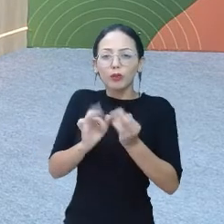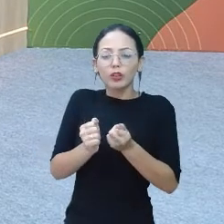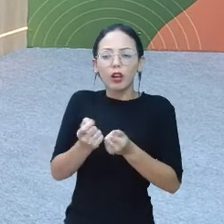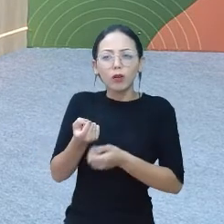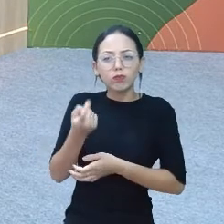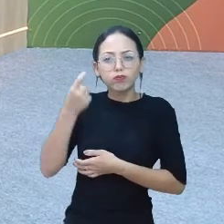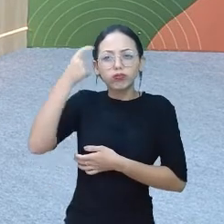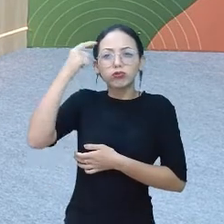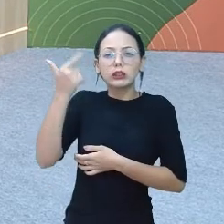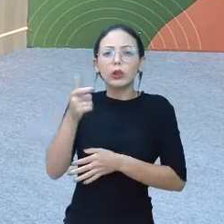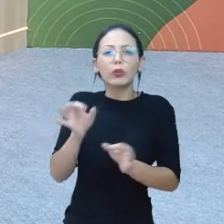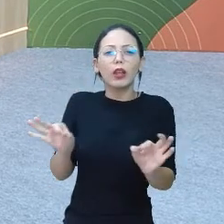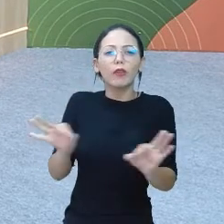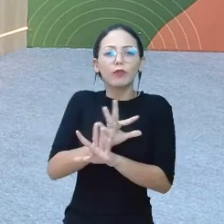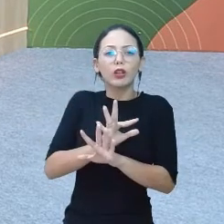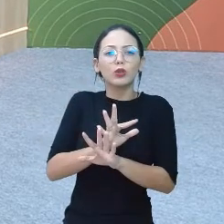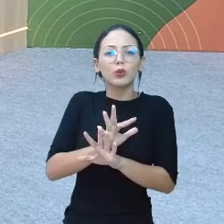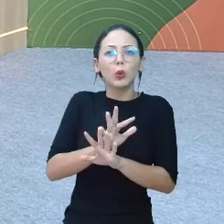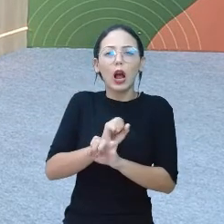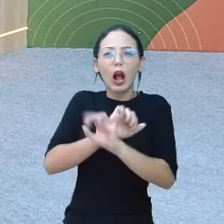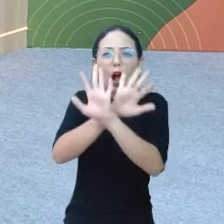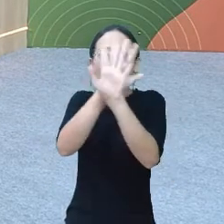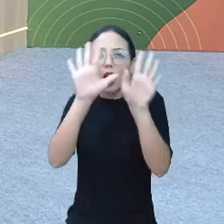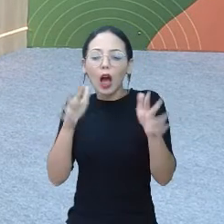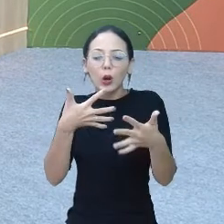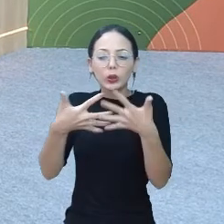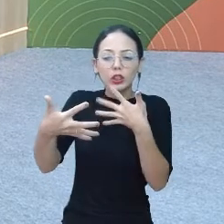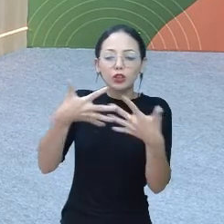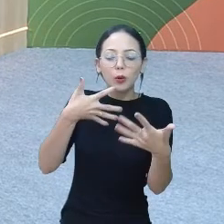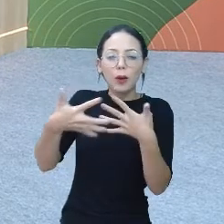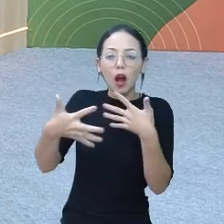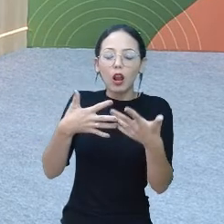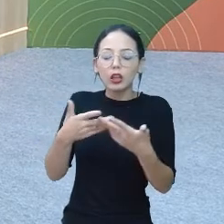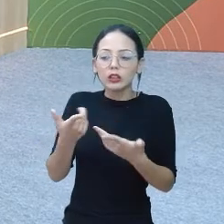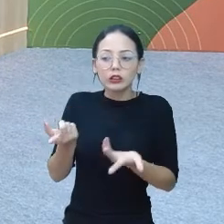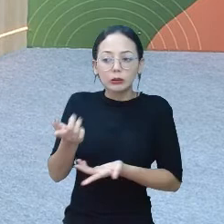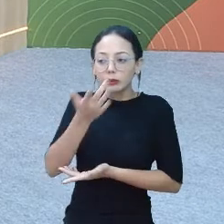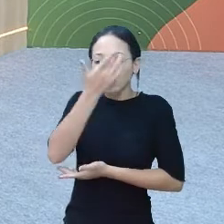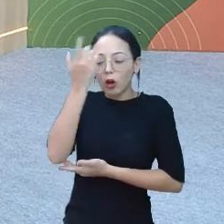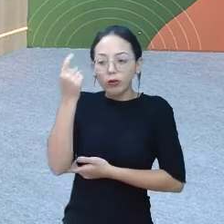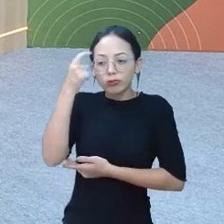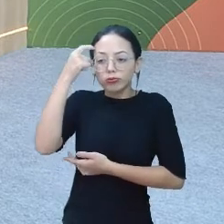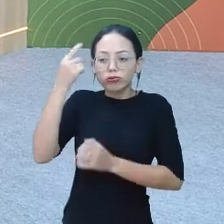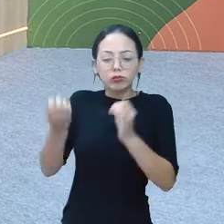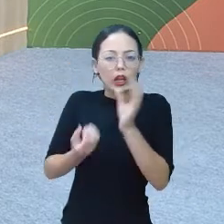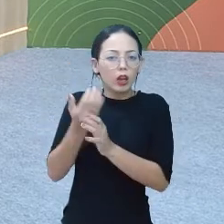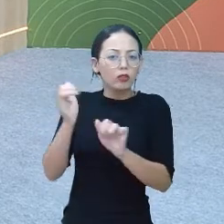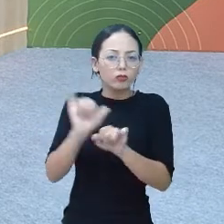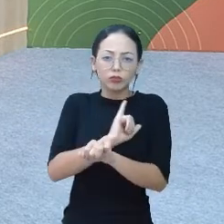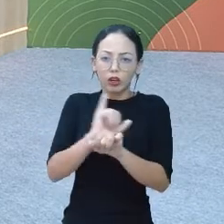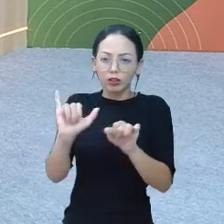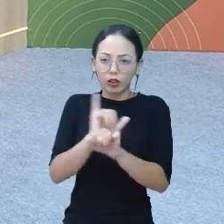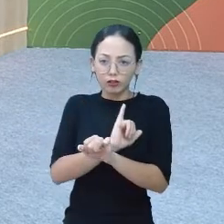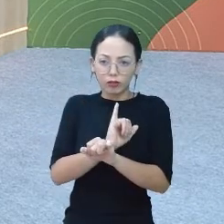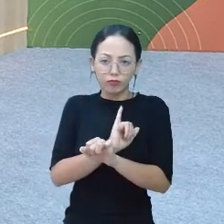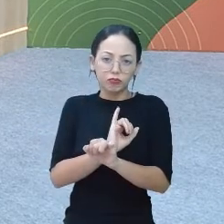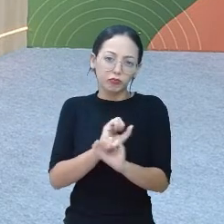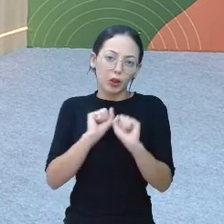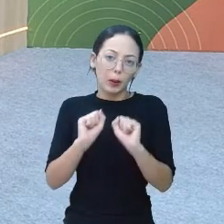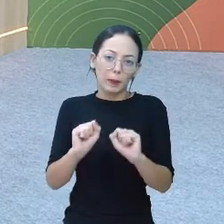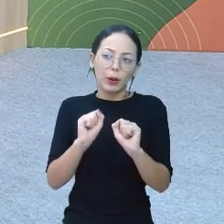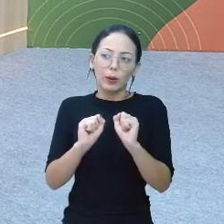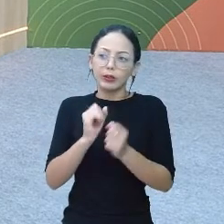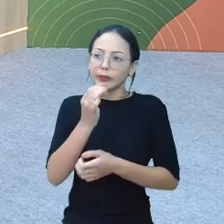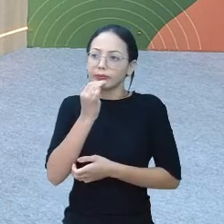tem um desfecho claro, transparente para o meu leitor. Então, quando eu deixo informações sem